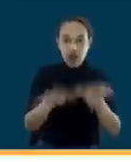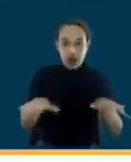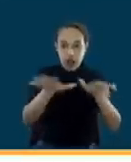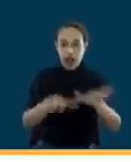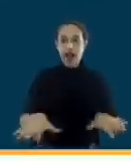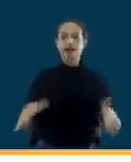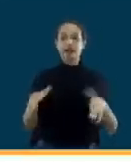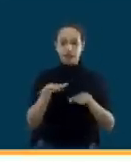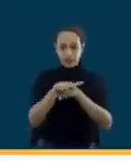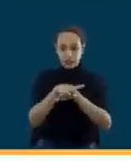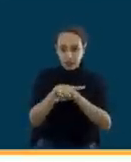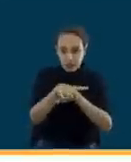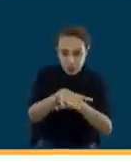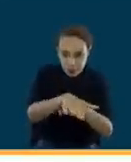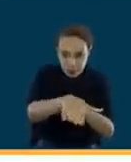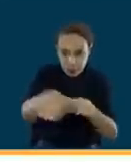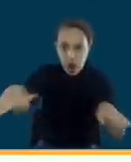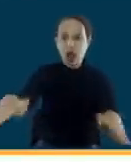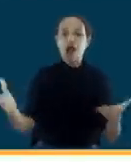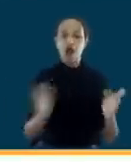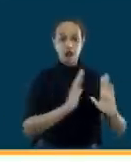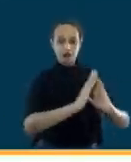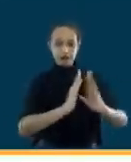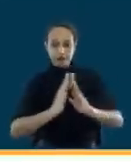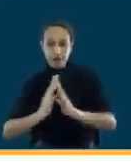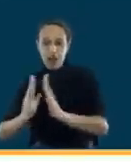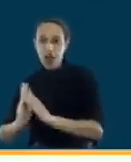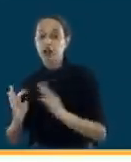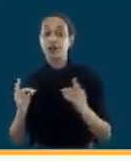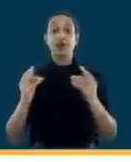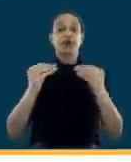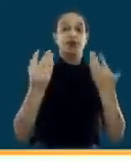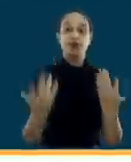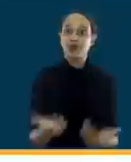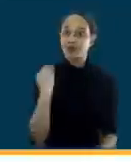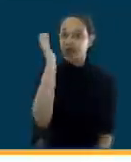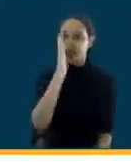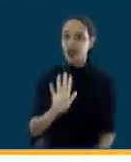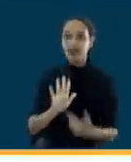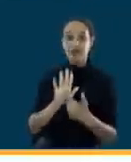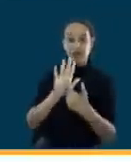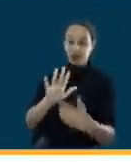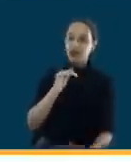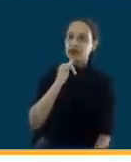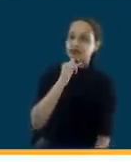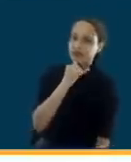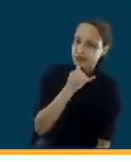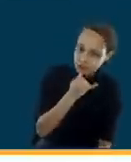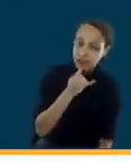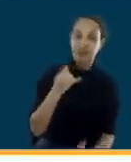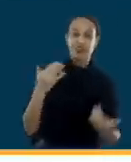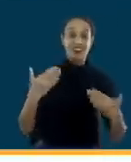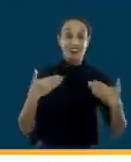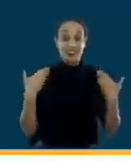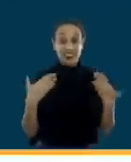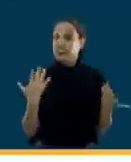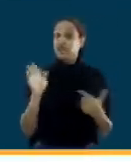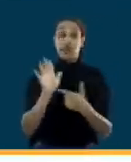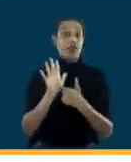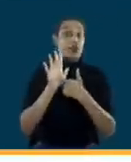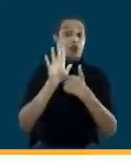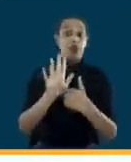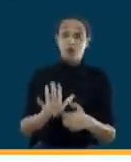Brasil fala seu canto, fala sua poesia, fala suas tristezas, fala suas angústias, porque fala pela